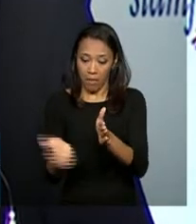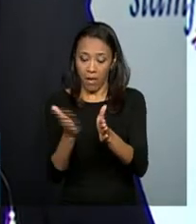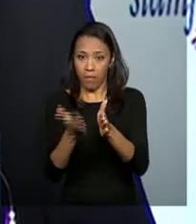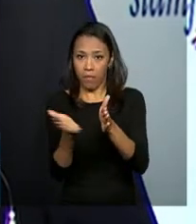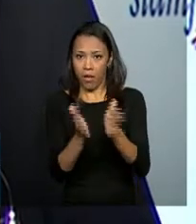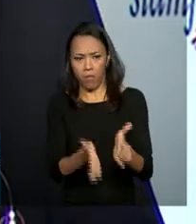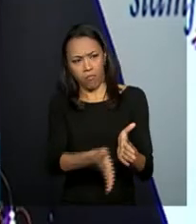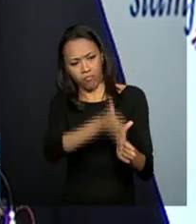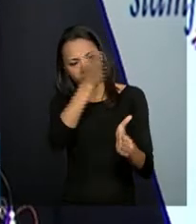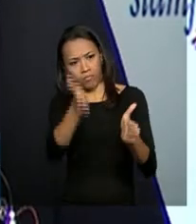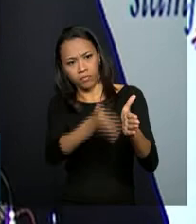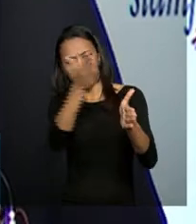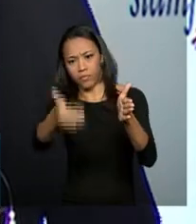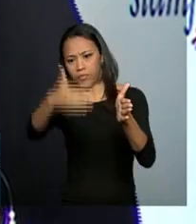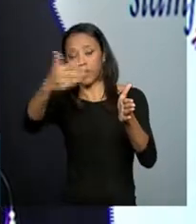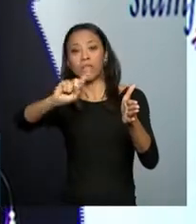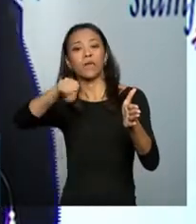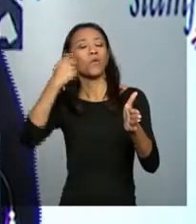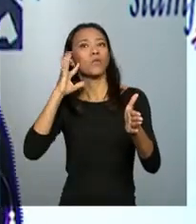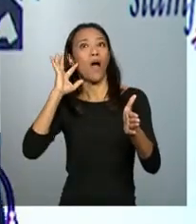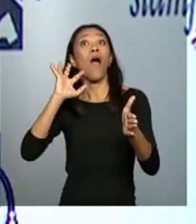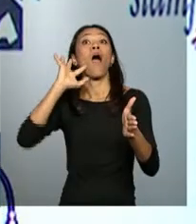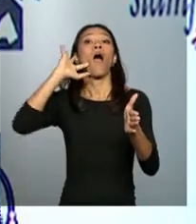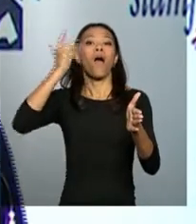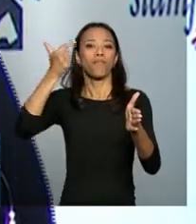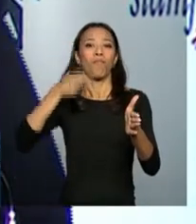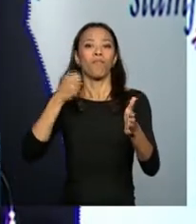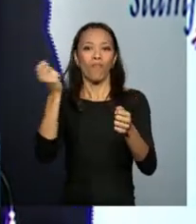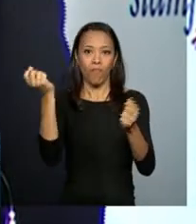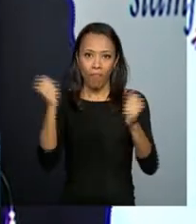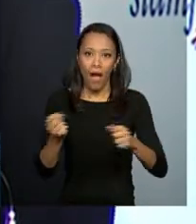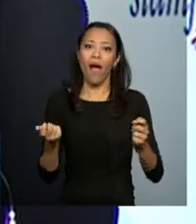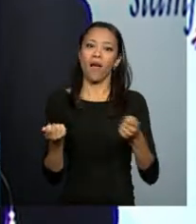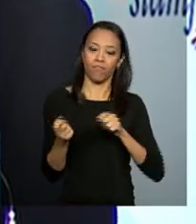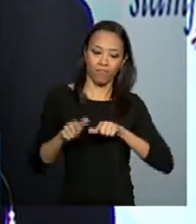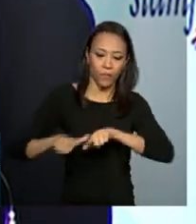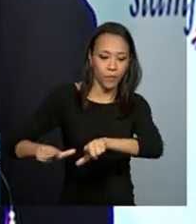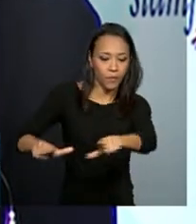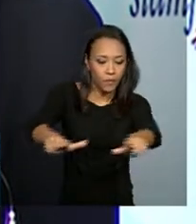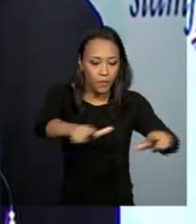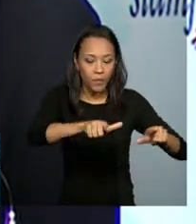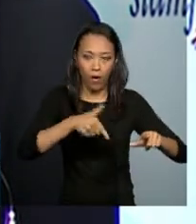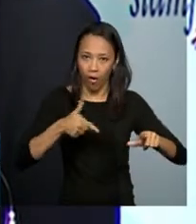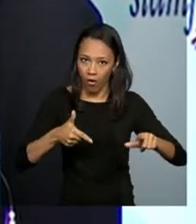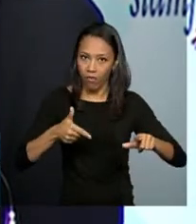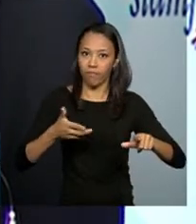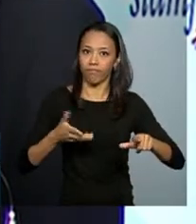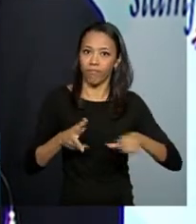cimento para piso de cerâmica e para